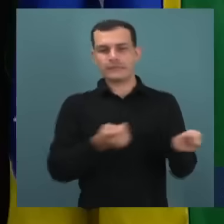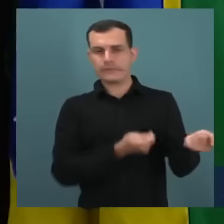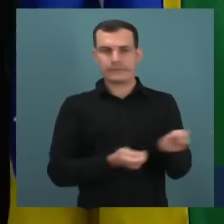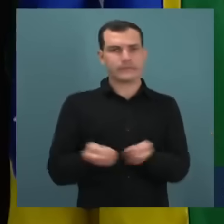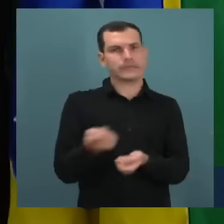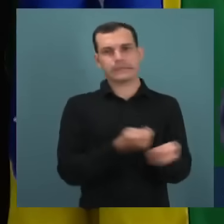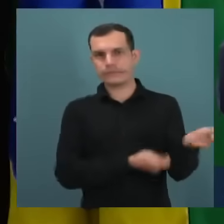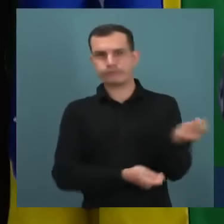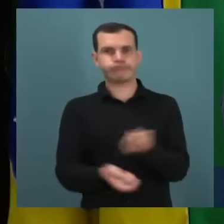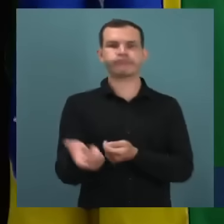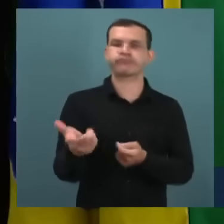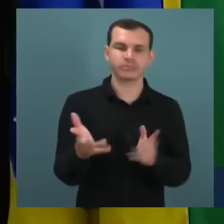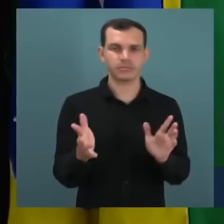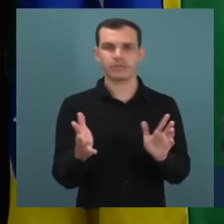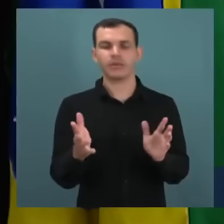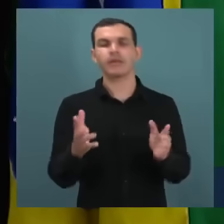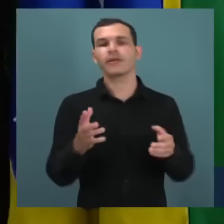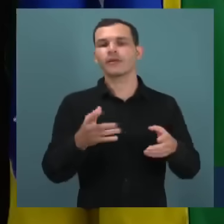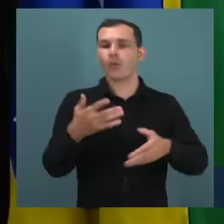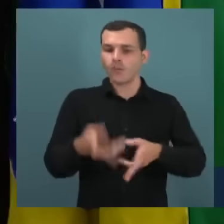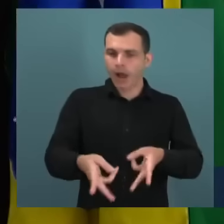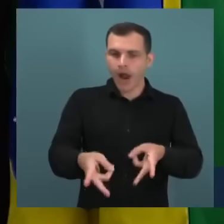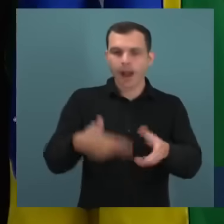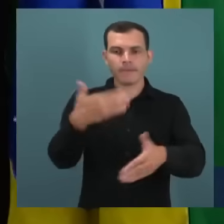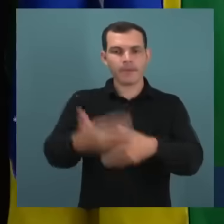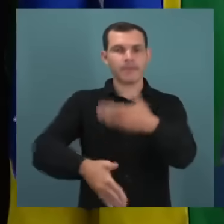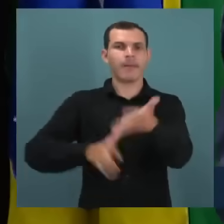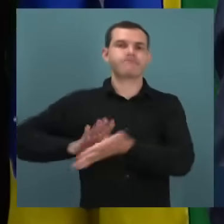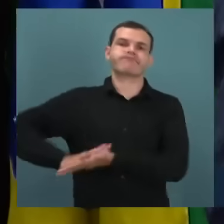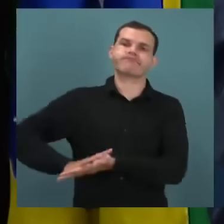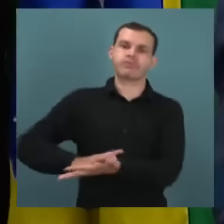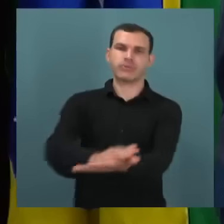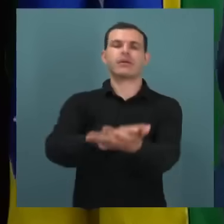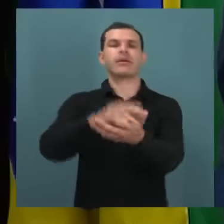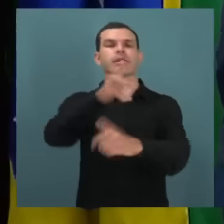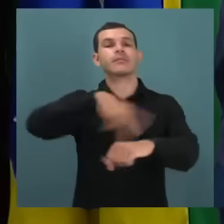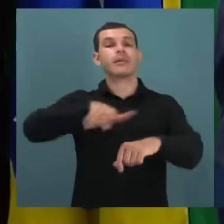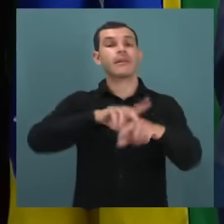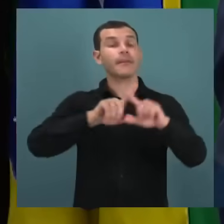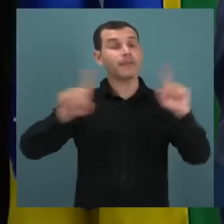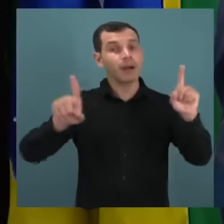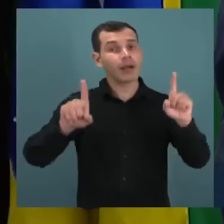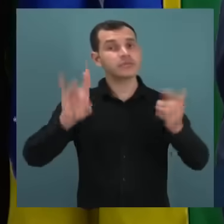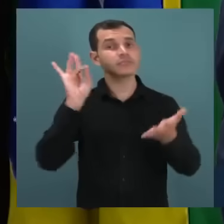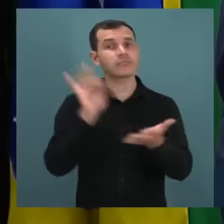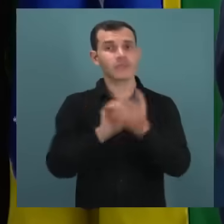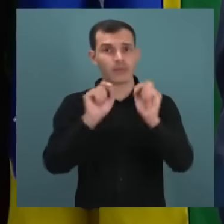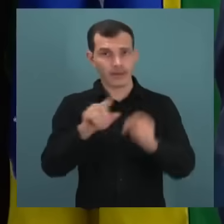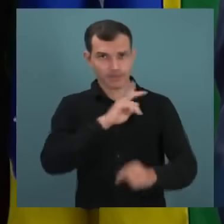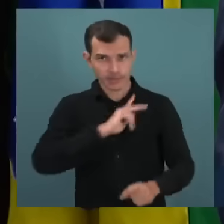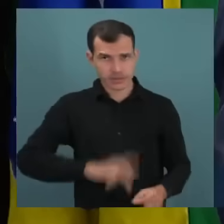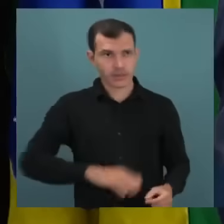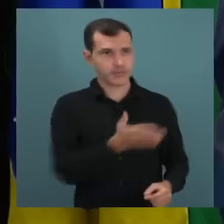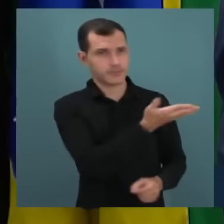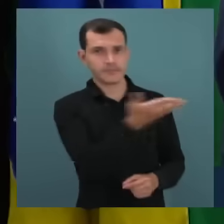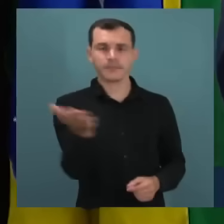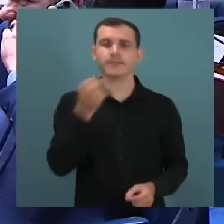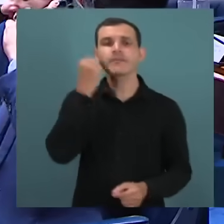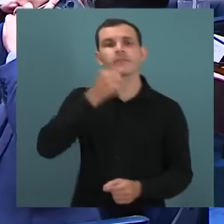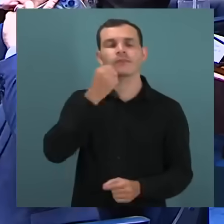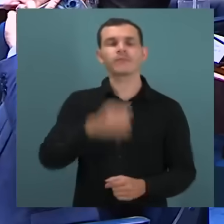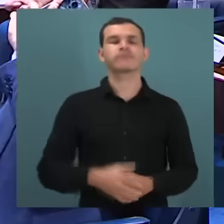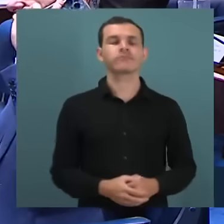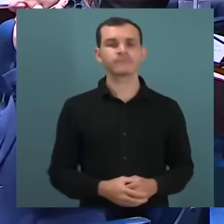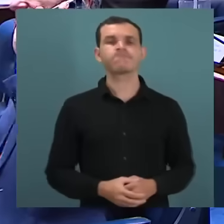nessa trilha da destruição do país. Mas o fato, senhor presidente, senhores senadores, é que de uma forma